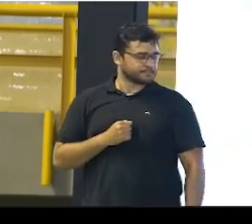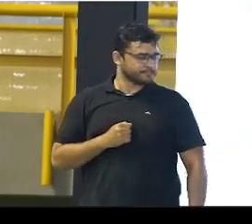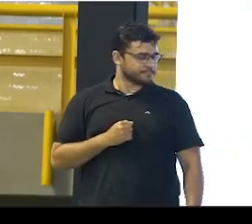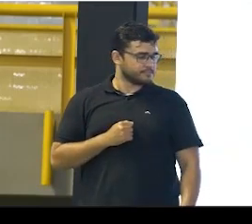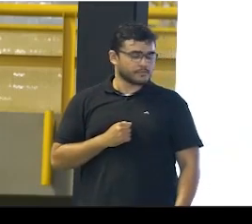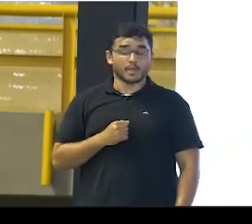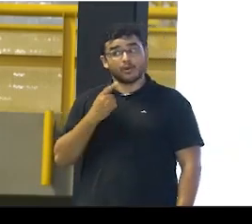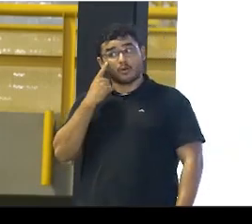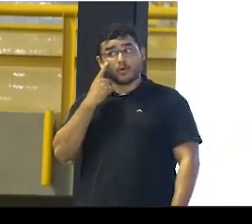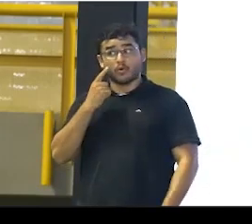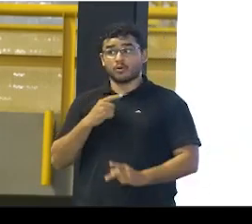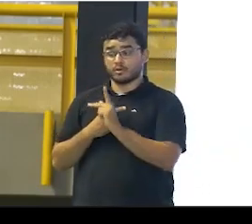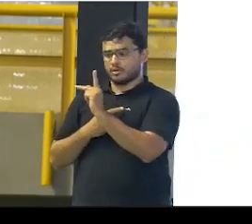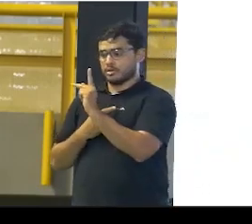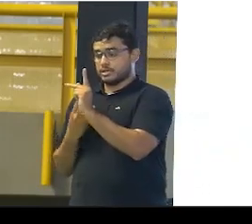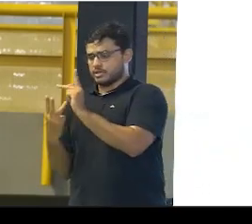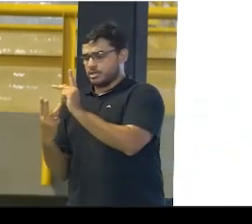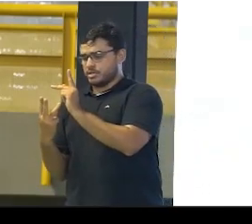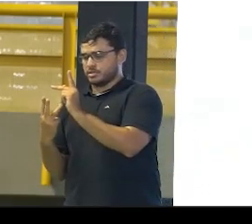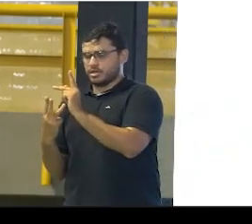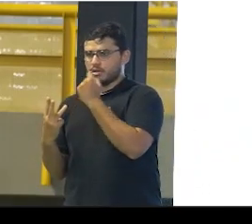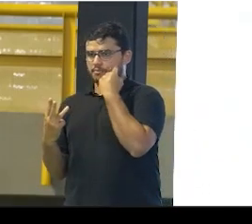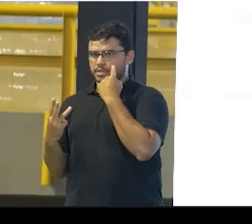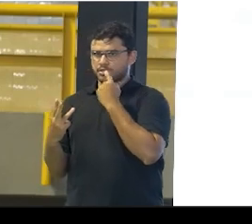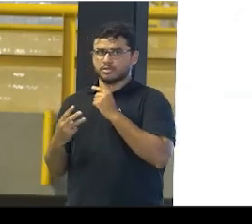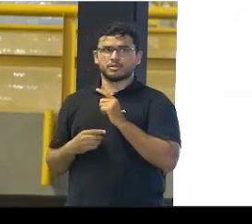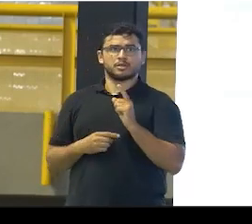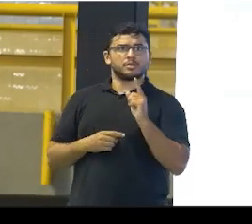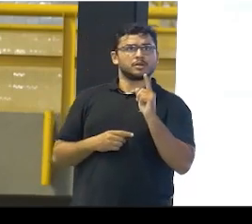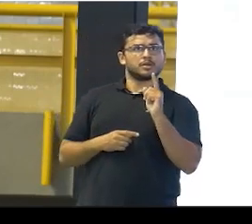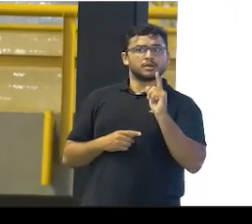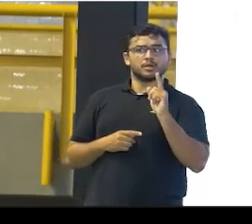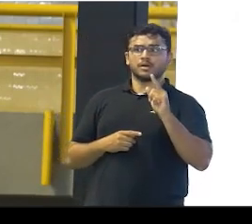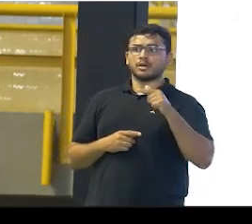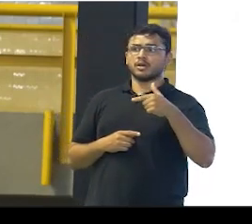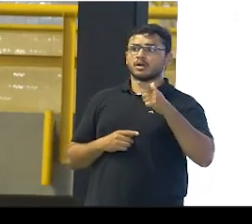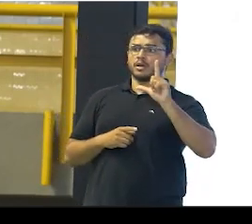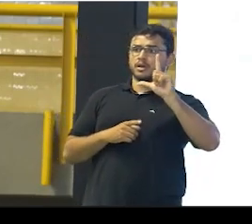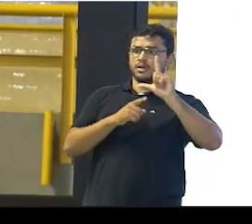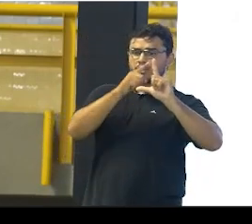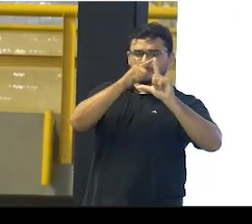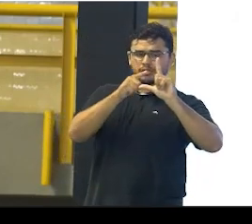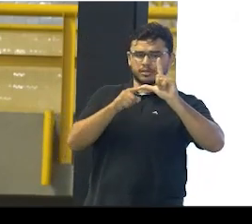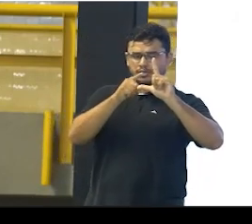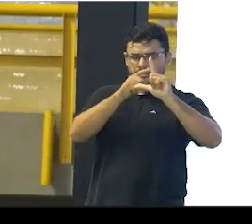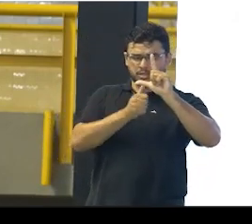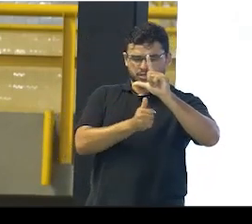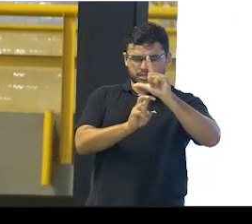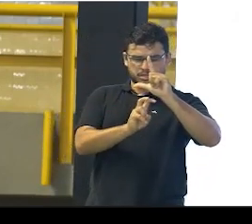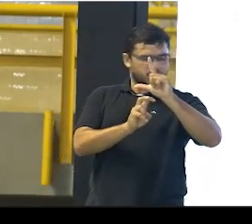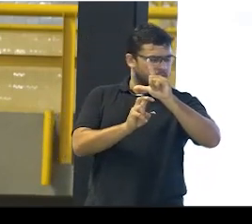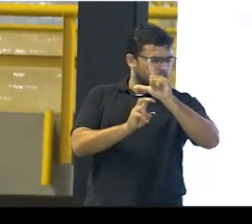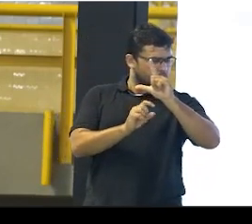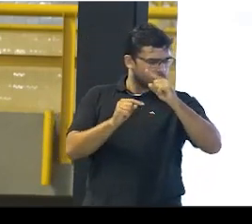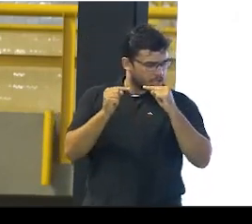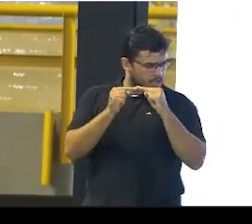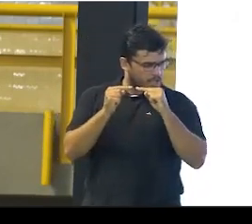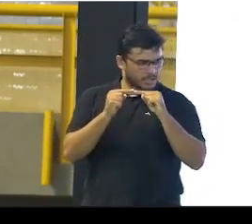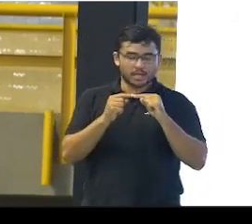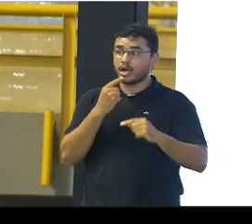uma pequena coisa. Eu tenho que saber uma medida do grande, só uma medida. Como eu sei que ele disse